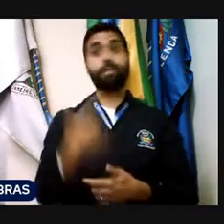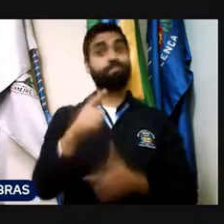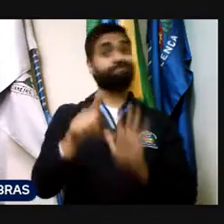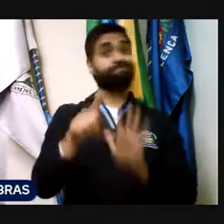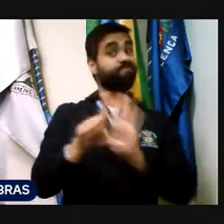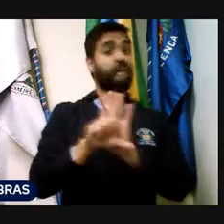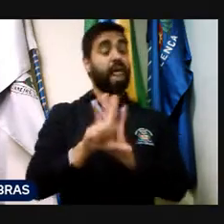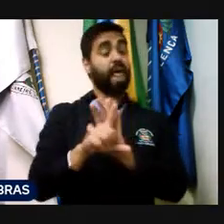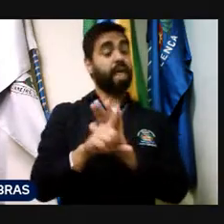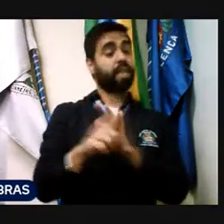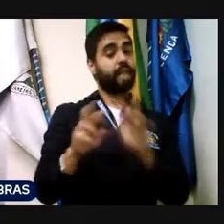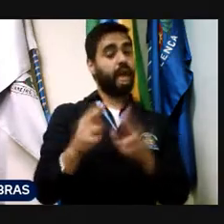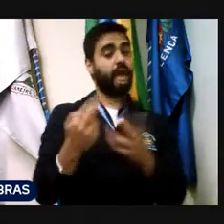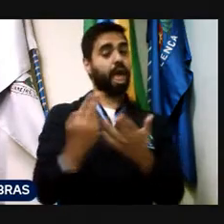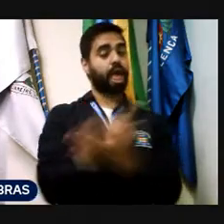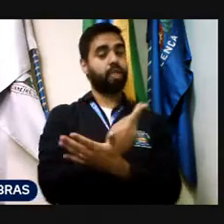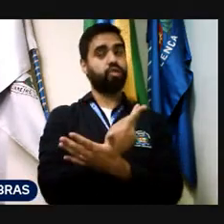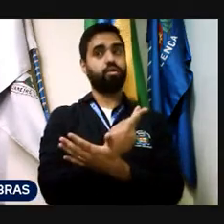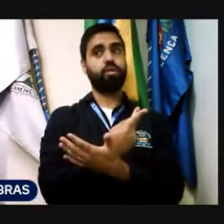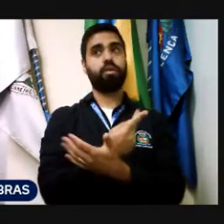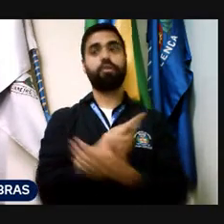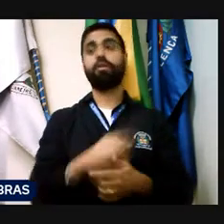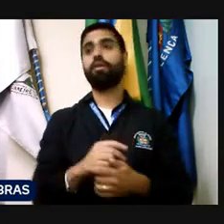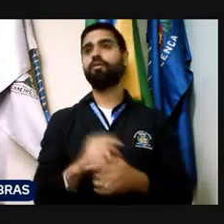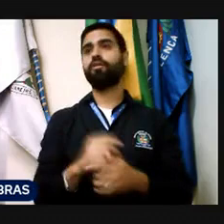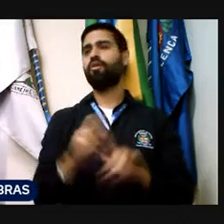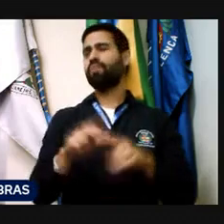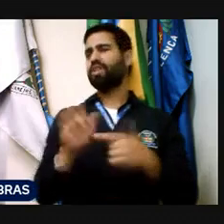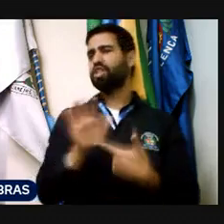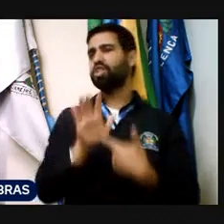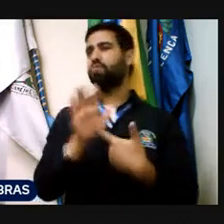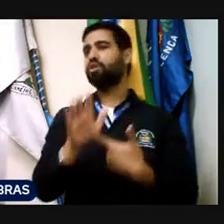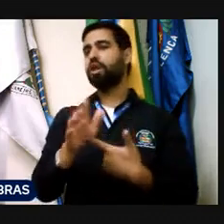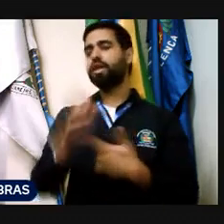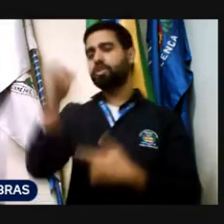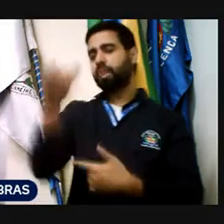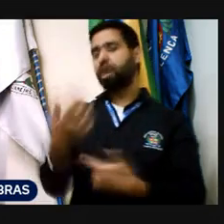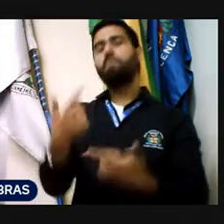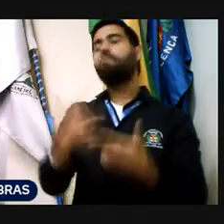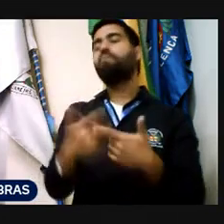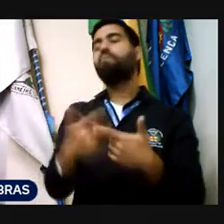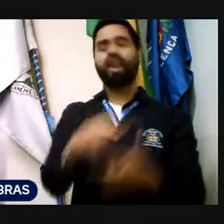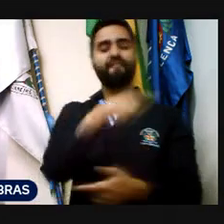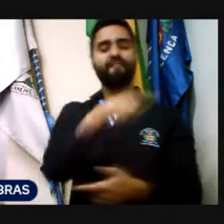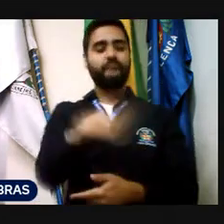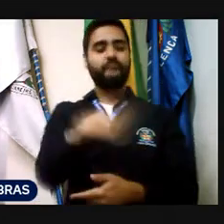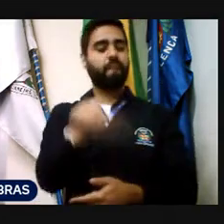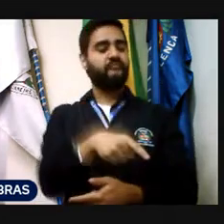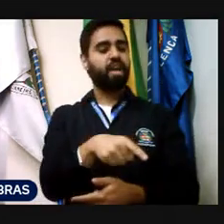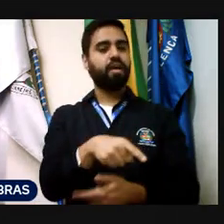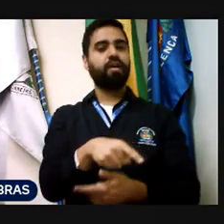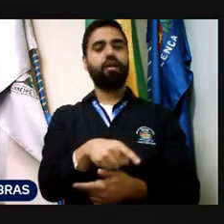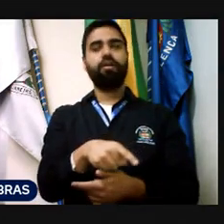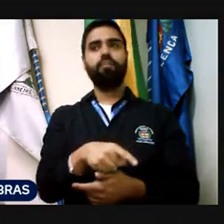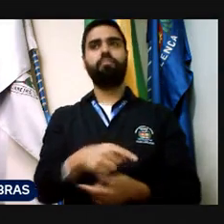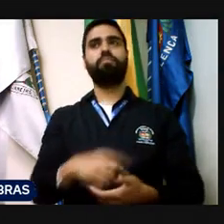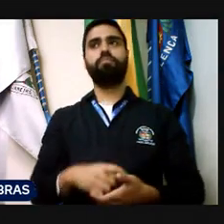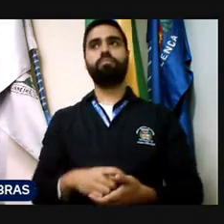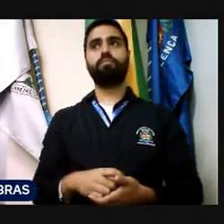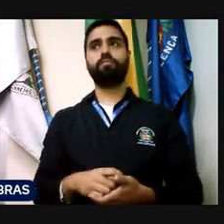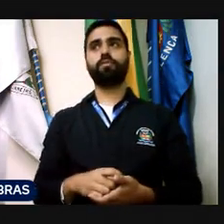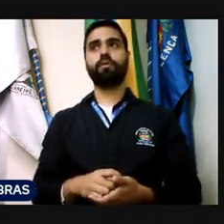inconstitucionalidade. Expomos nessa oportunidade as razões do veto a fim de que possa essa Igreja Casa Legislativa proceder à